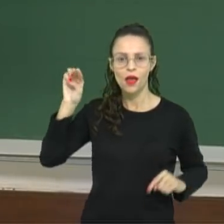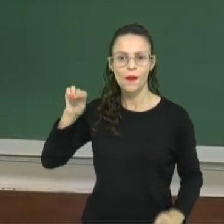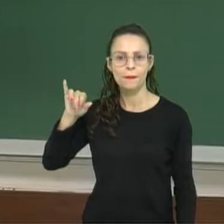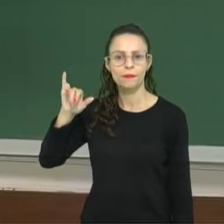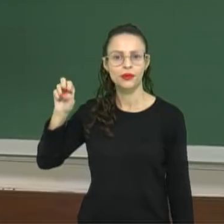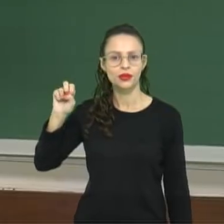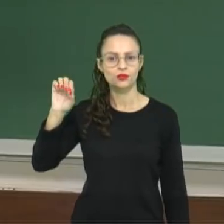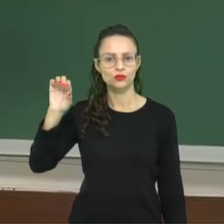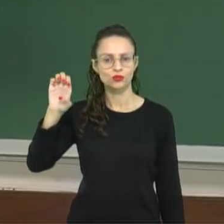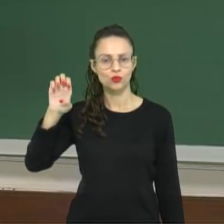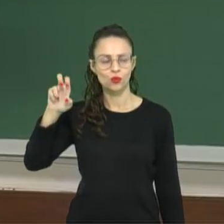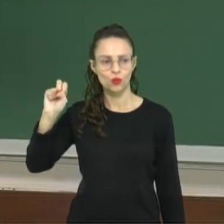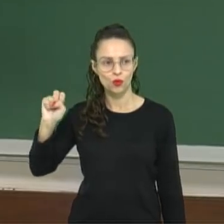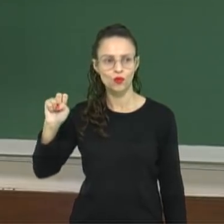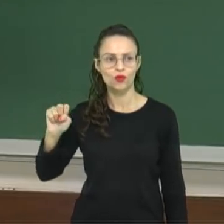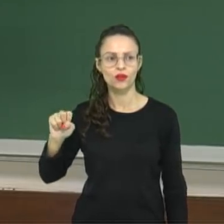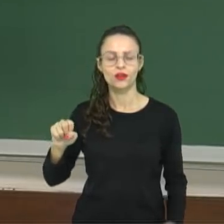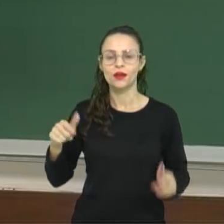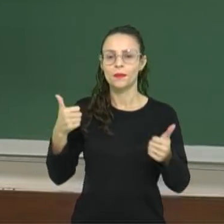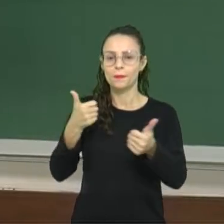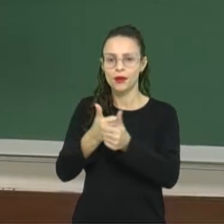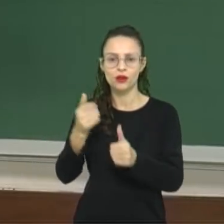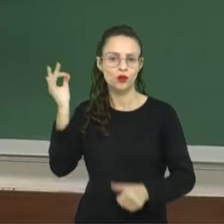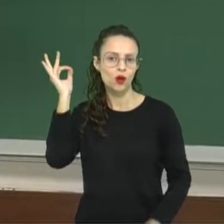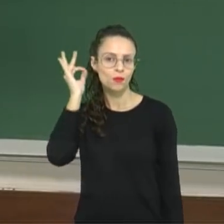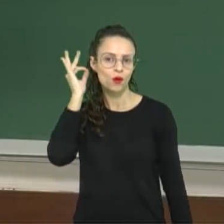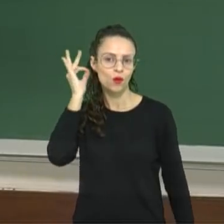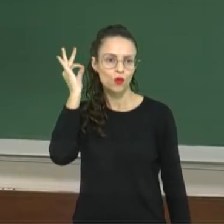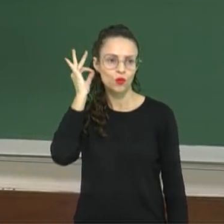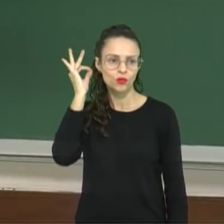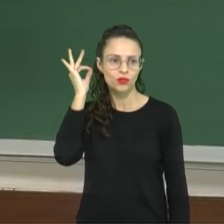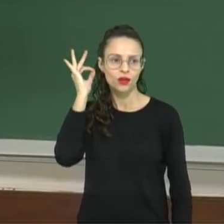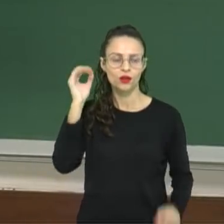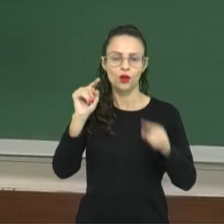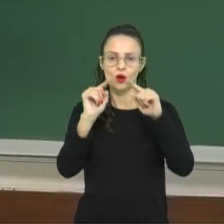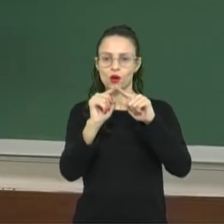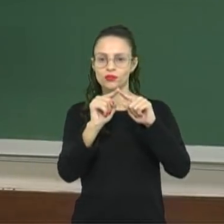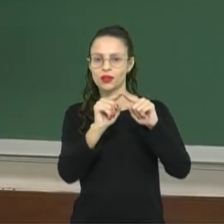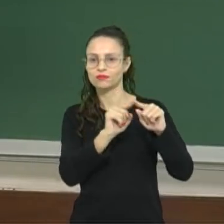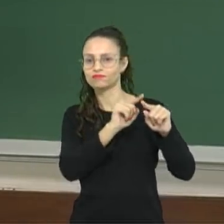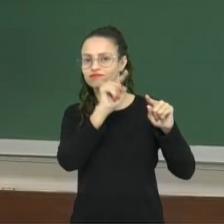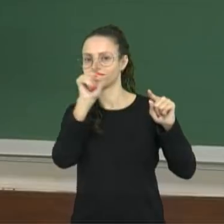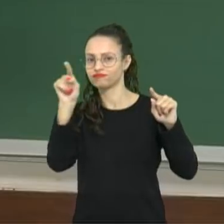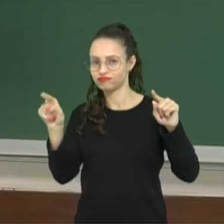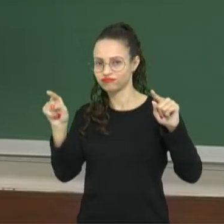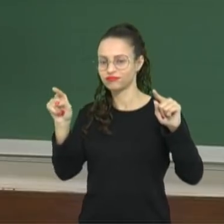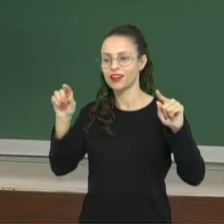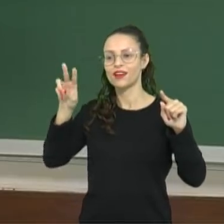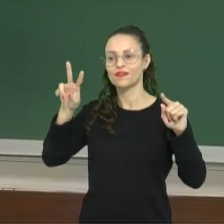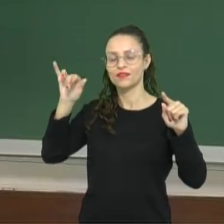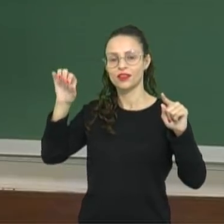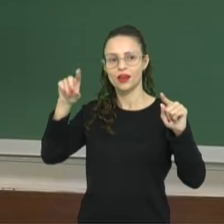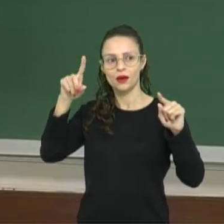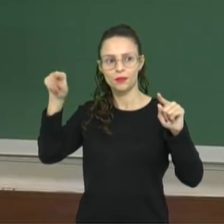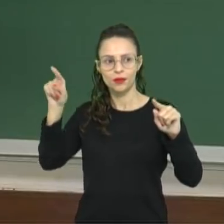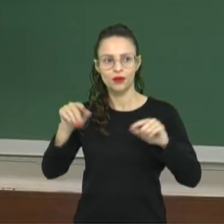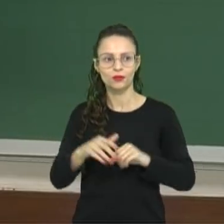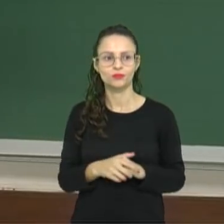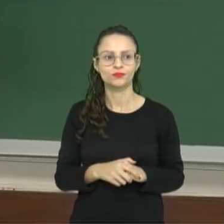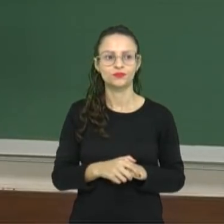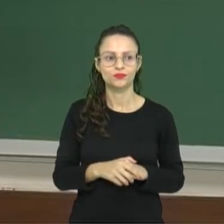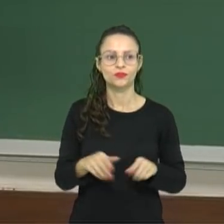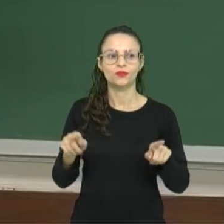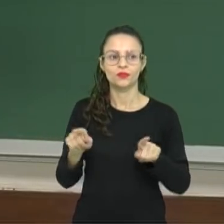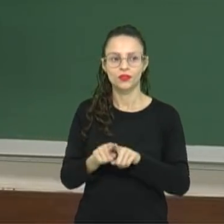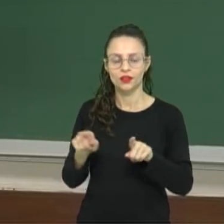ele já vai na região aqui de Ponta Grossa, ele vai ligar com o caminho de Viamão, né? Aqui nós vamos ter o de Araranguá até